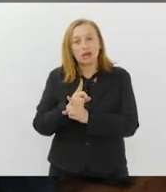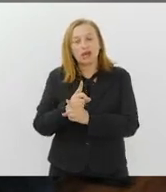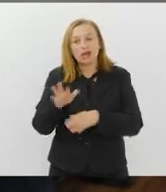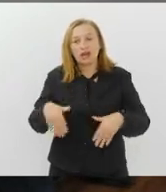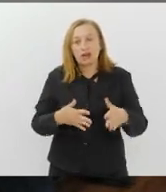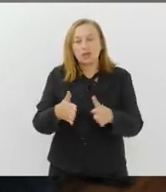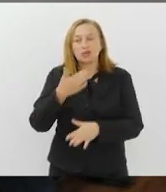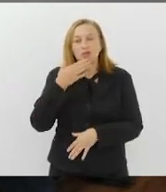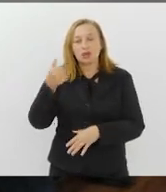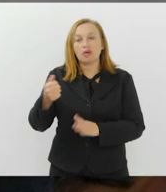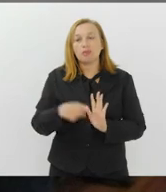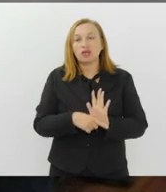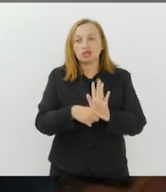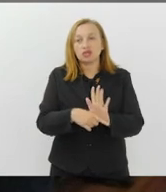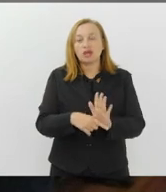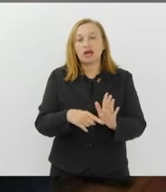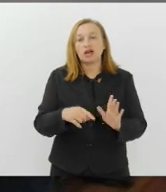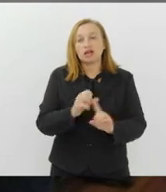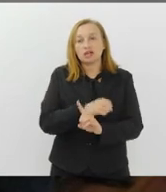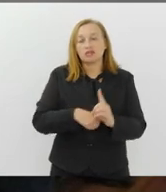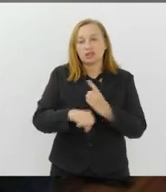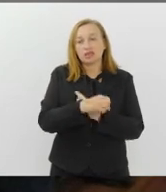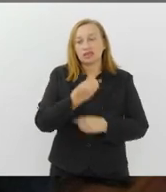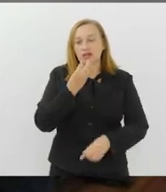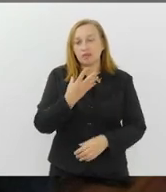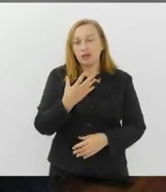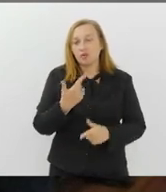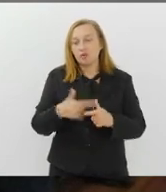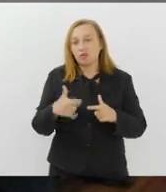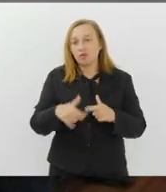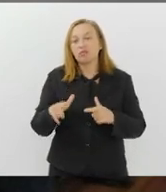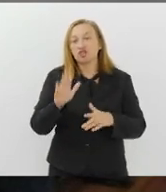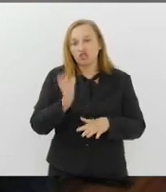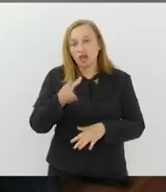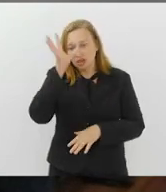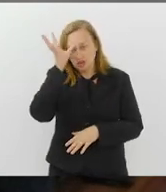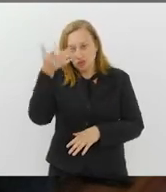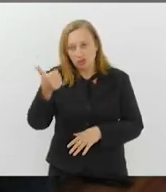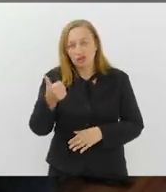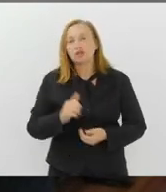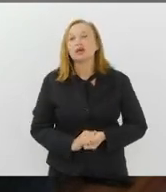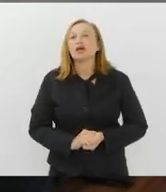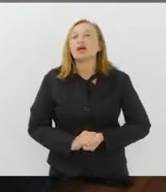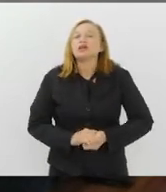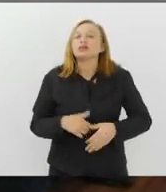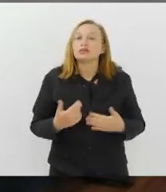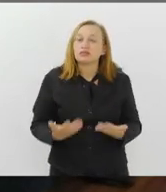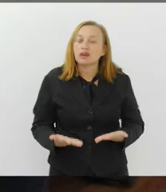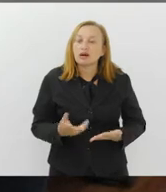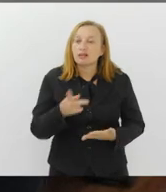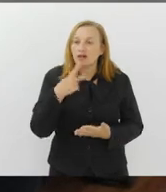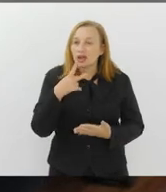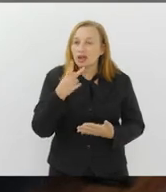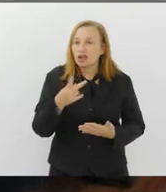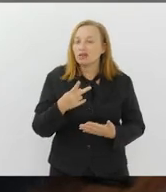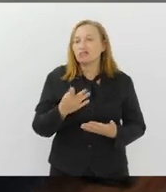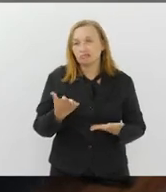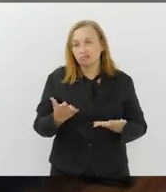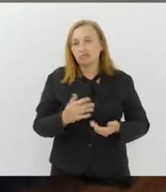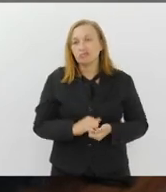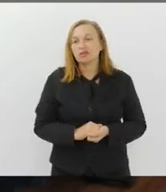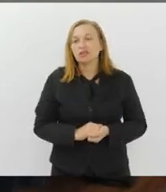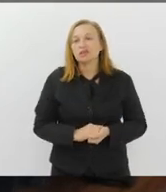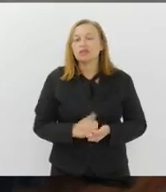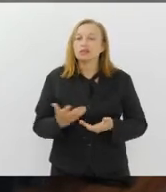iria atender a sociedade muito bem e a gente estaria com o problema resolvido. São esses os fatos, né, que eu tenho para trazer aqui, que nós